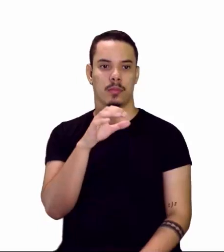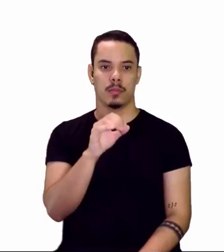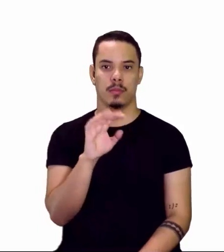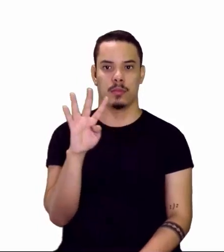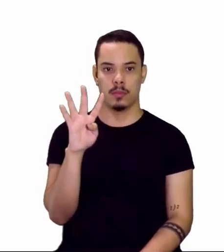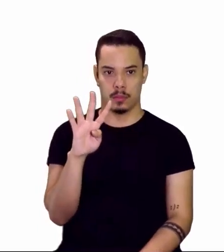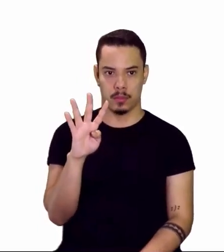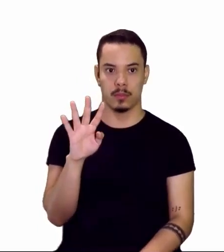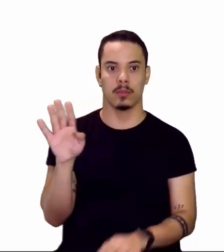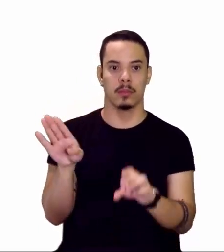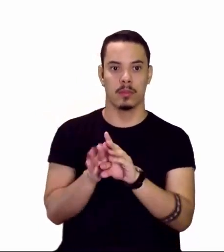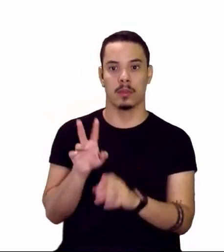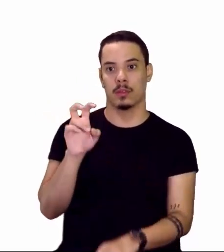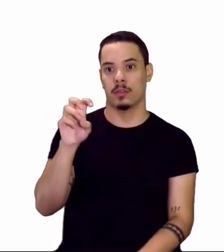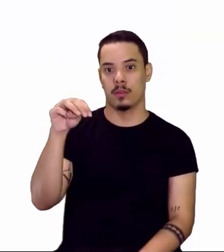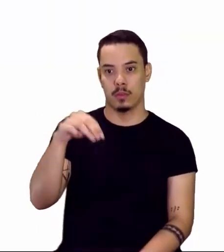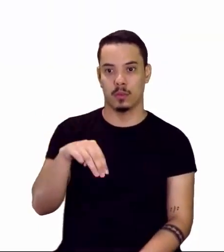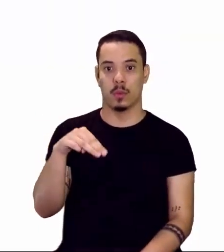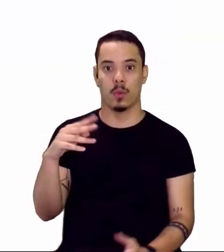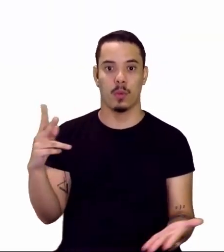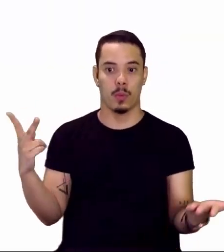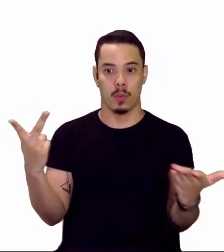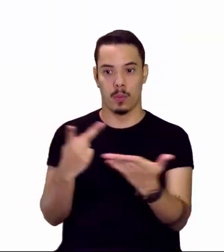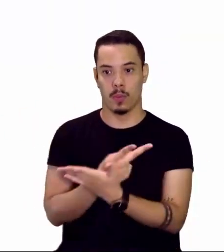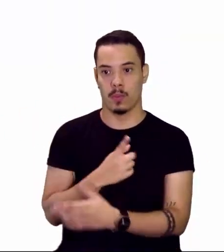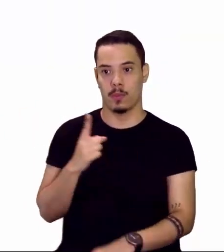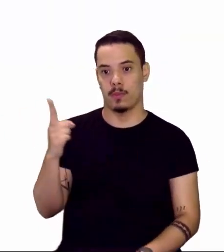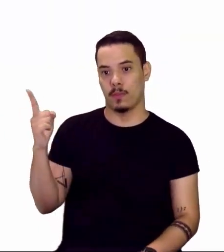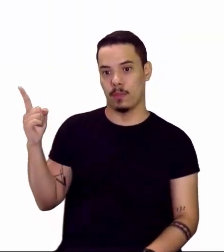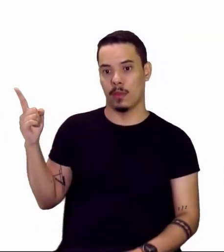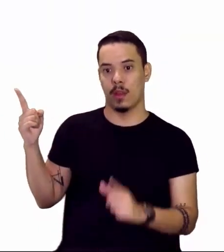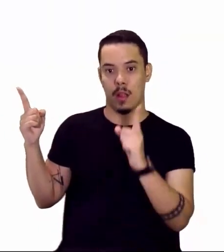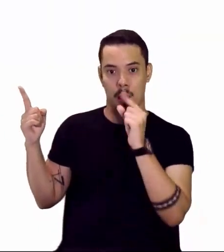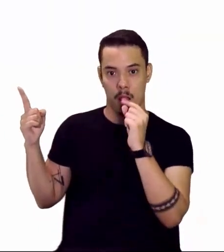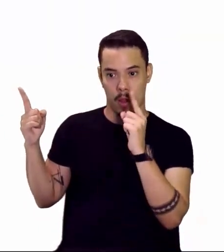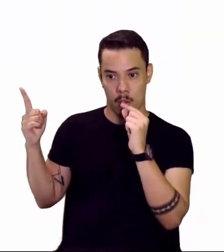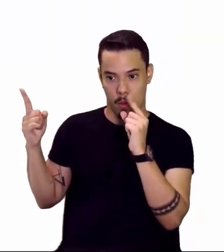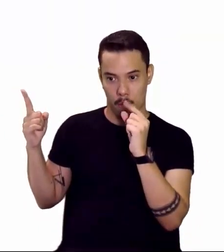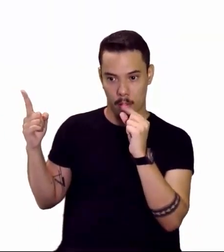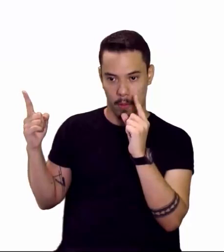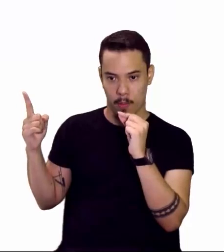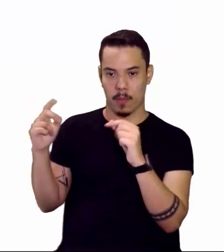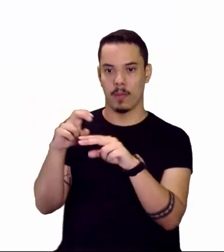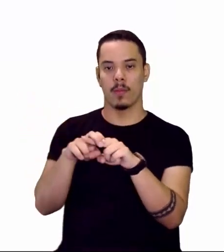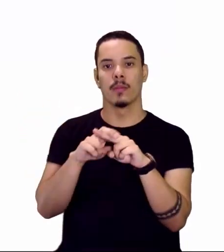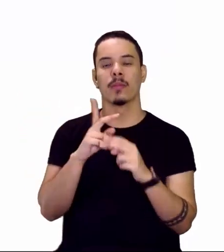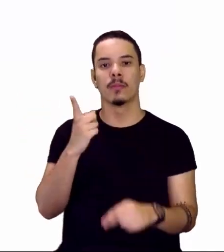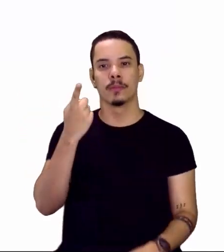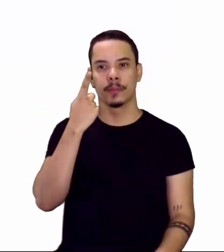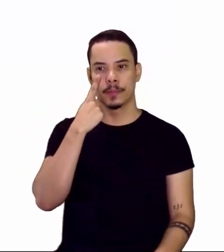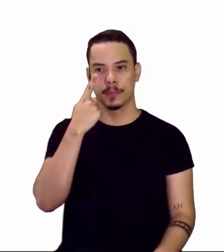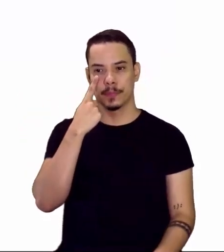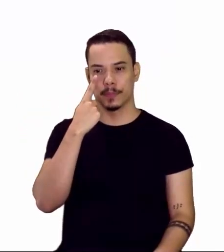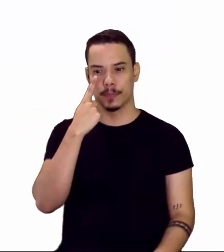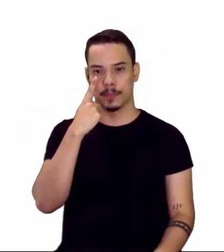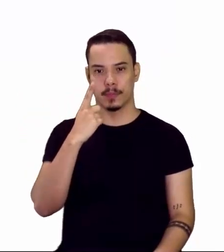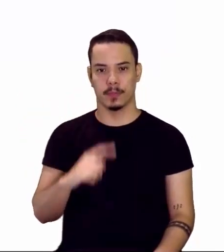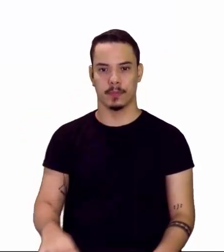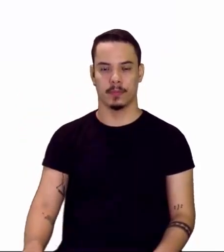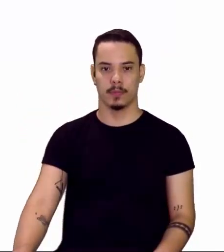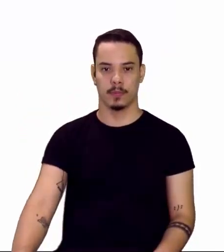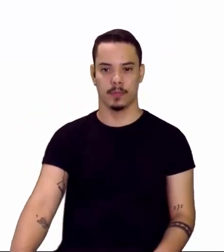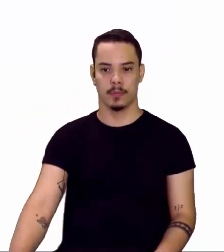5 minutos, como acontece com a molécula da água. Então, observa, meu caro aluno.